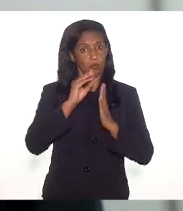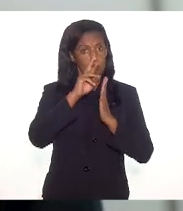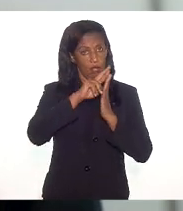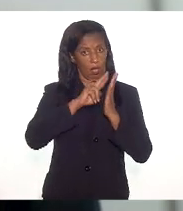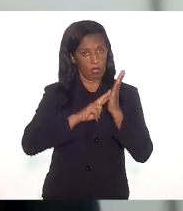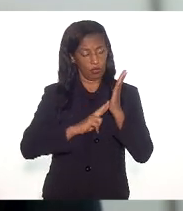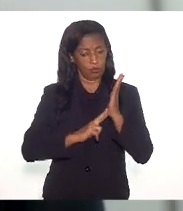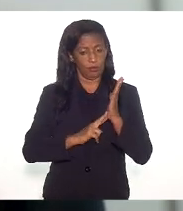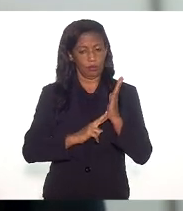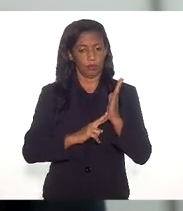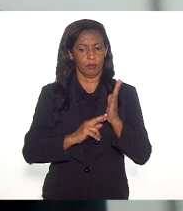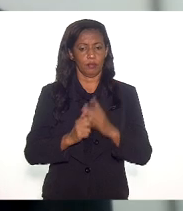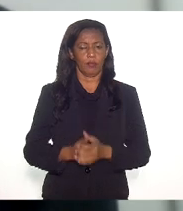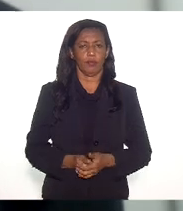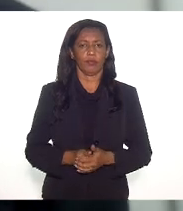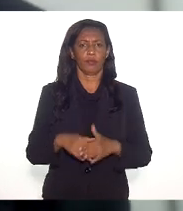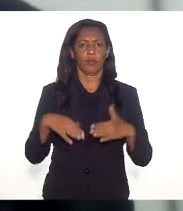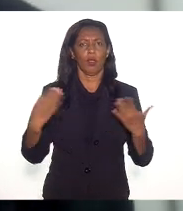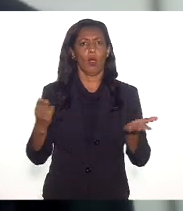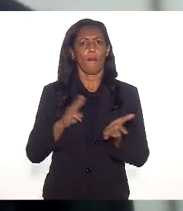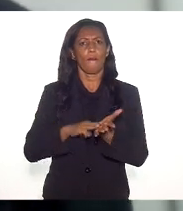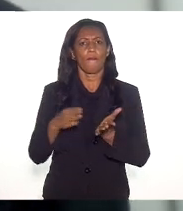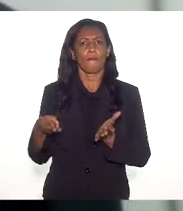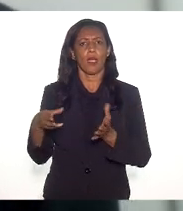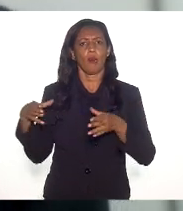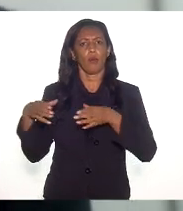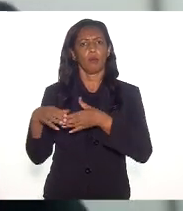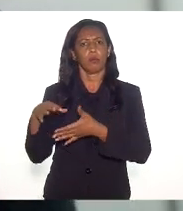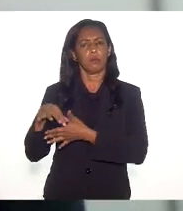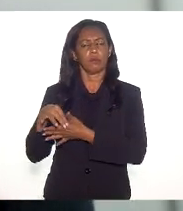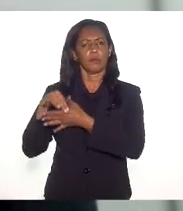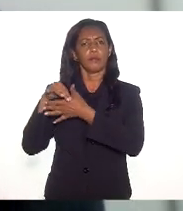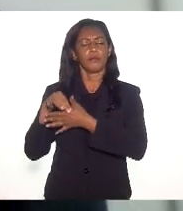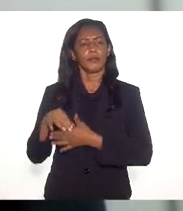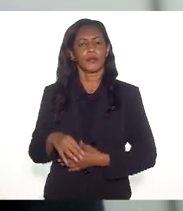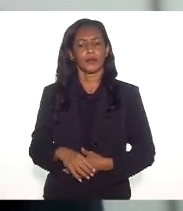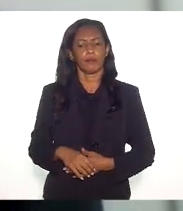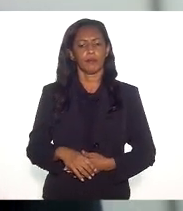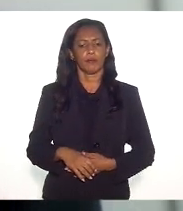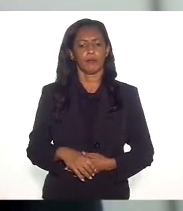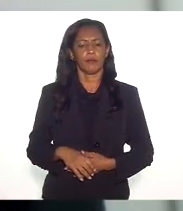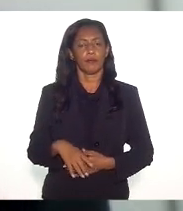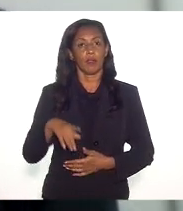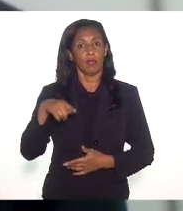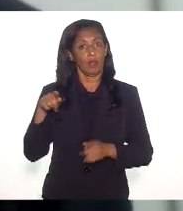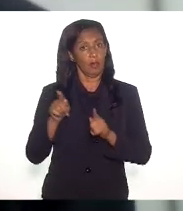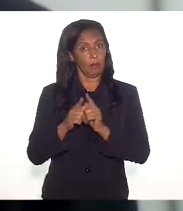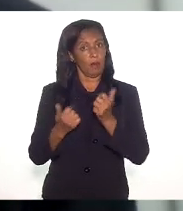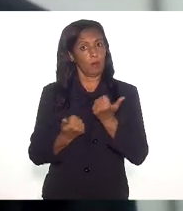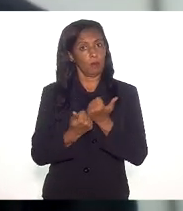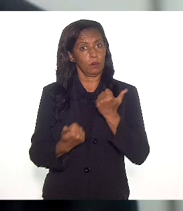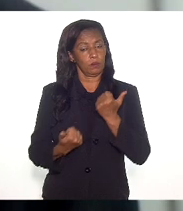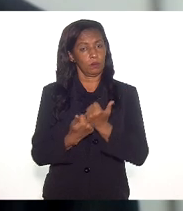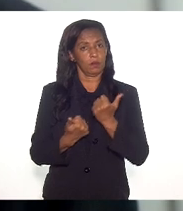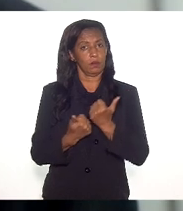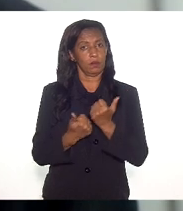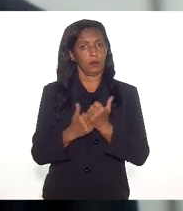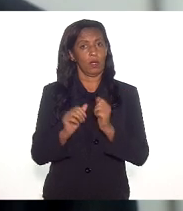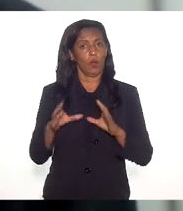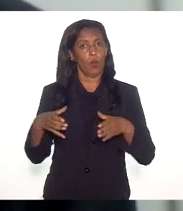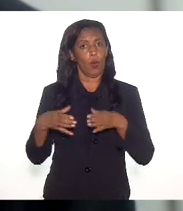regimentais, os senhores membros titulares e suplentes da Comissão